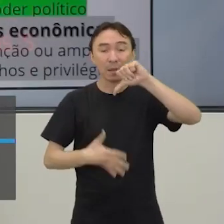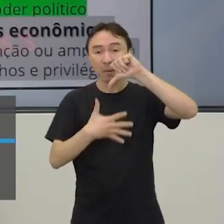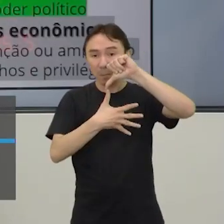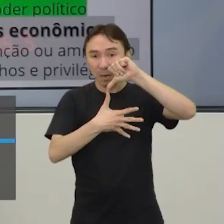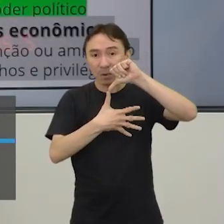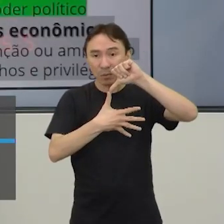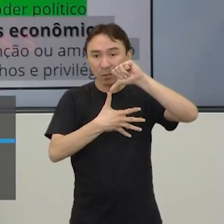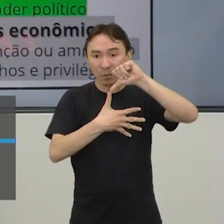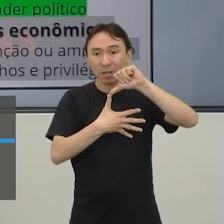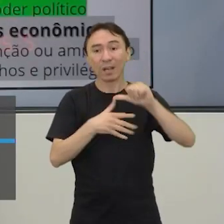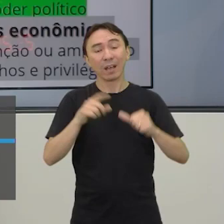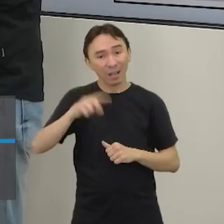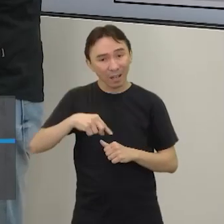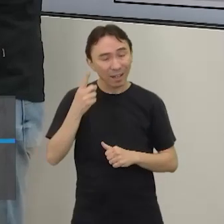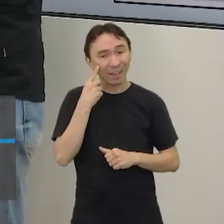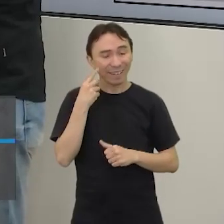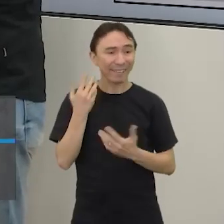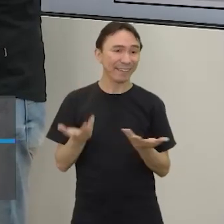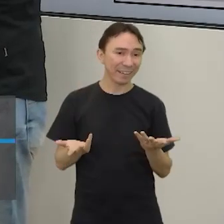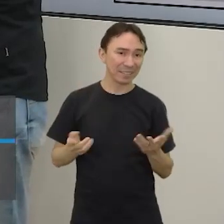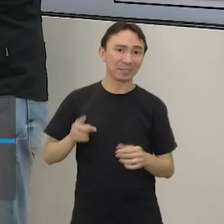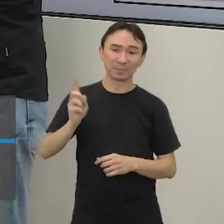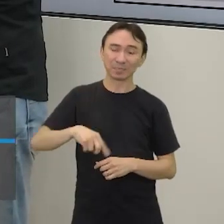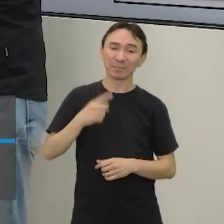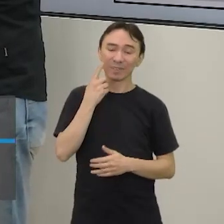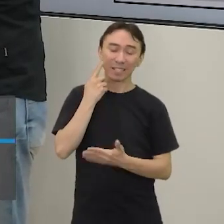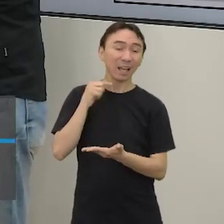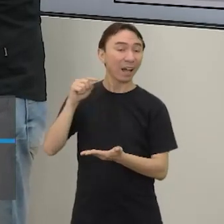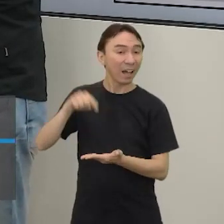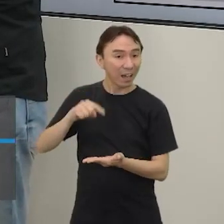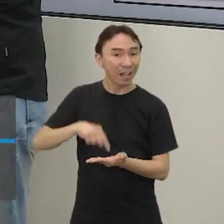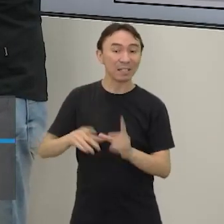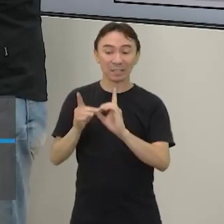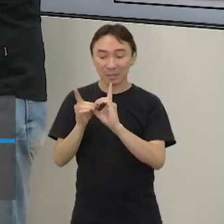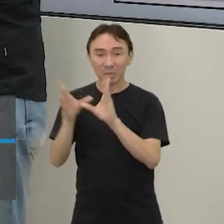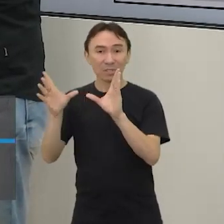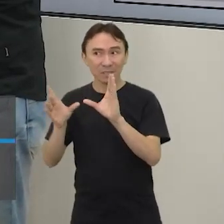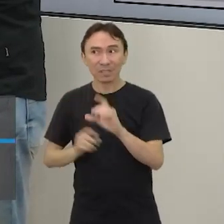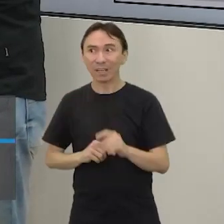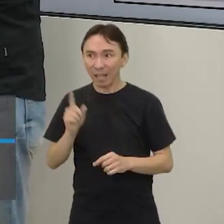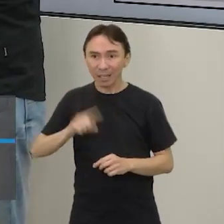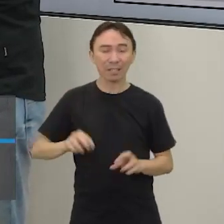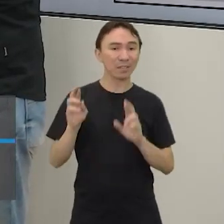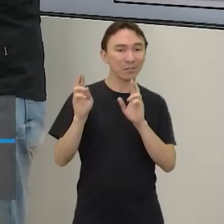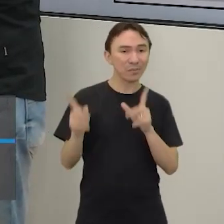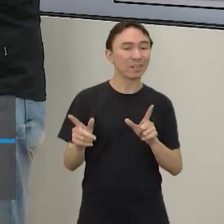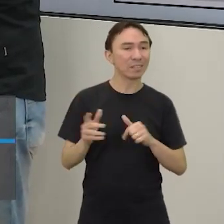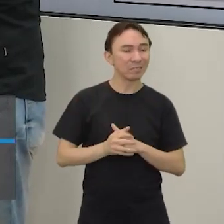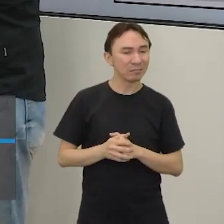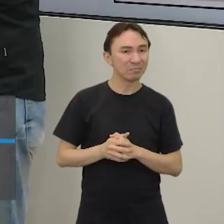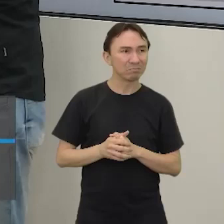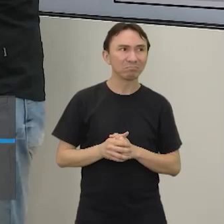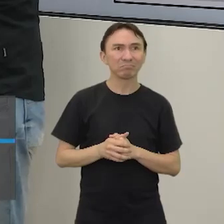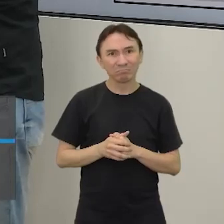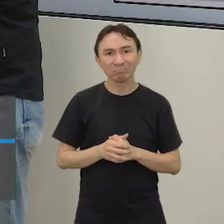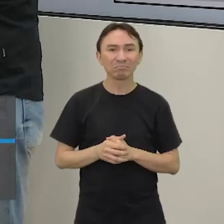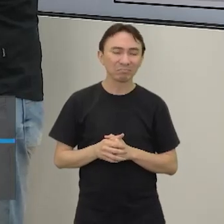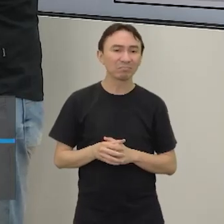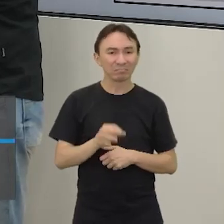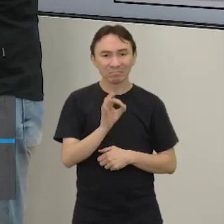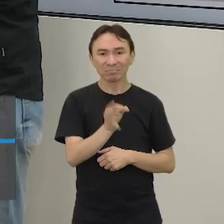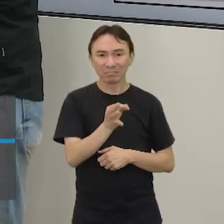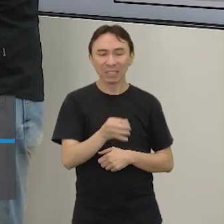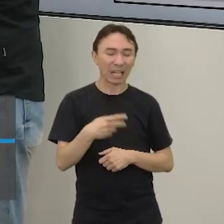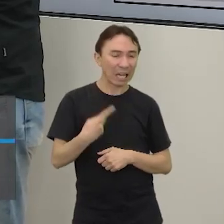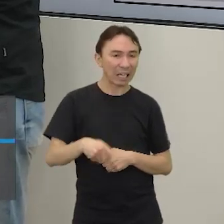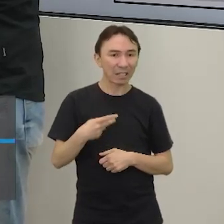sido a exceção. É uma reflexão importante, né? O quanto que na história do Cone Sul, né, daqui